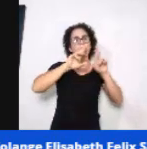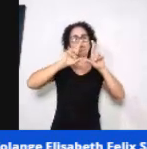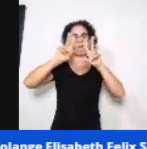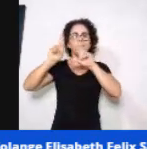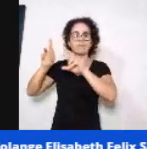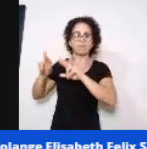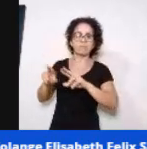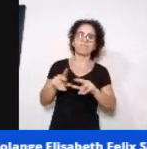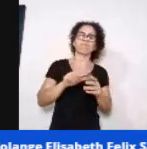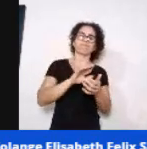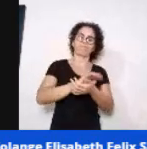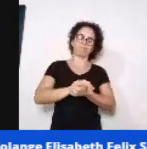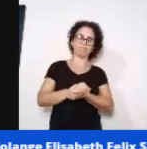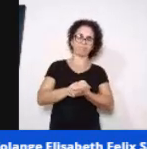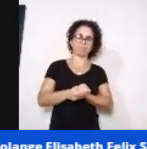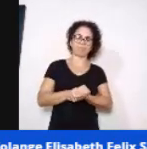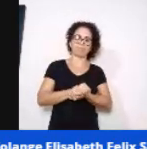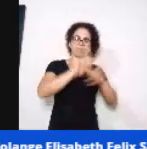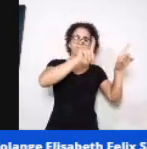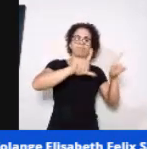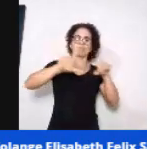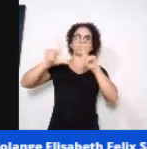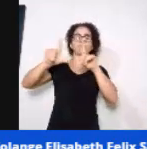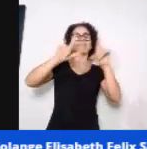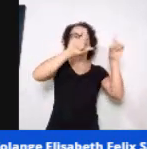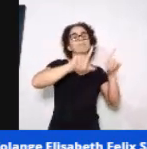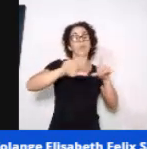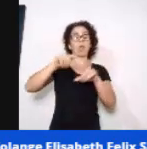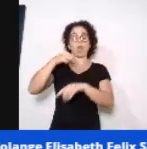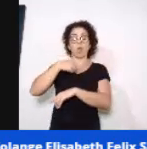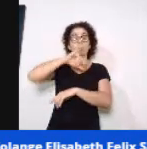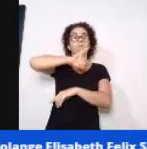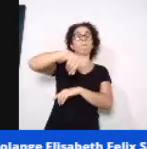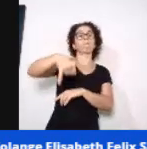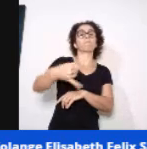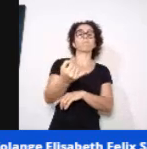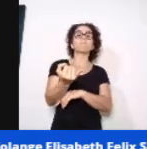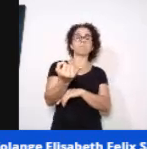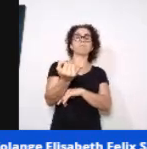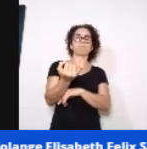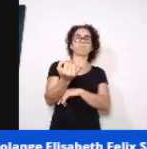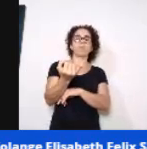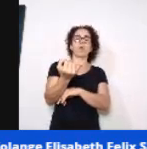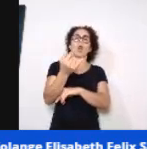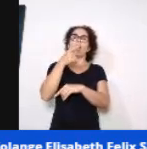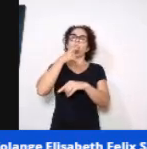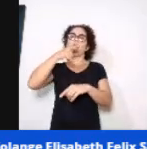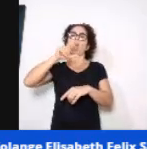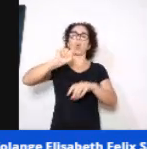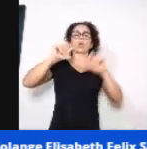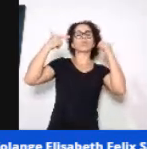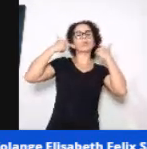Eu tive a oportunidade, mais um, por favor. Eu tive a oportunidade de fazer um curso de linguagem corporal, onde a gente